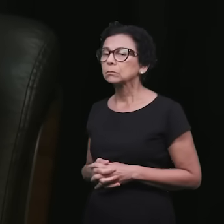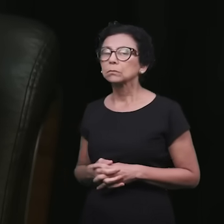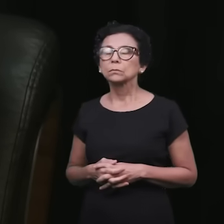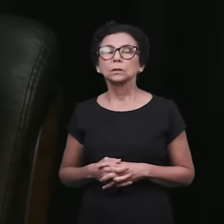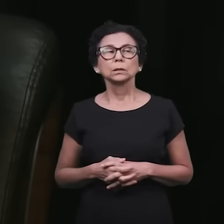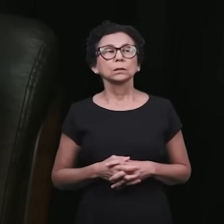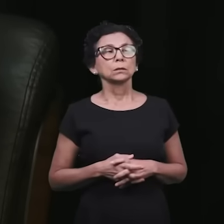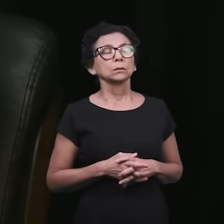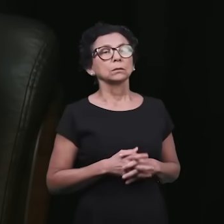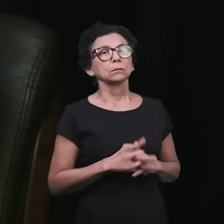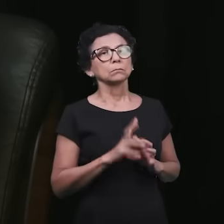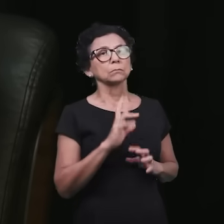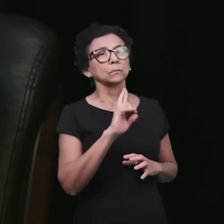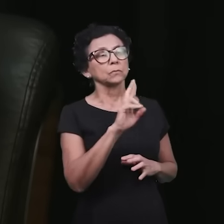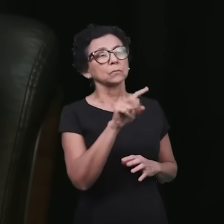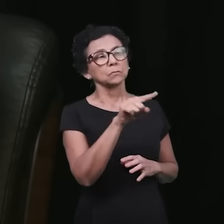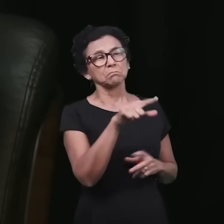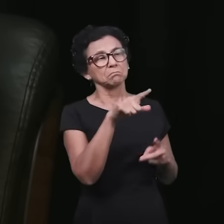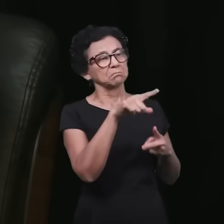pode escolher.